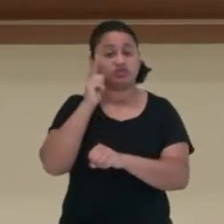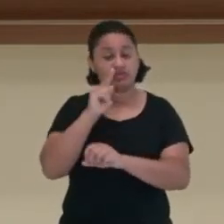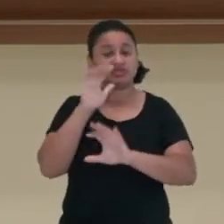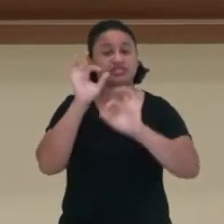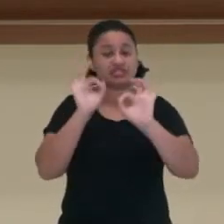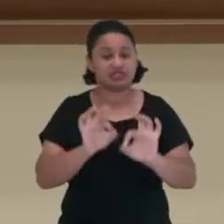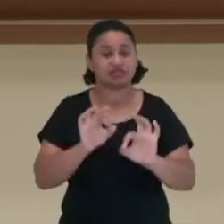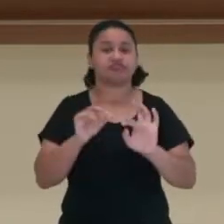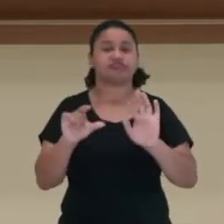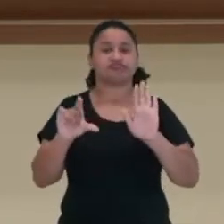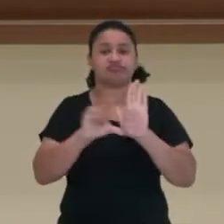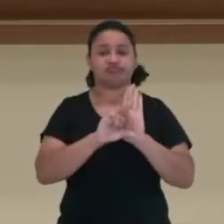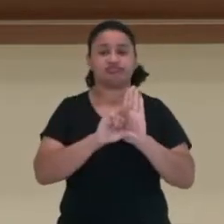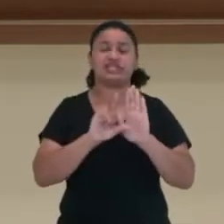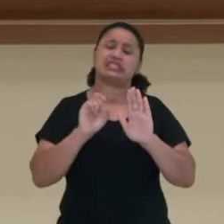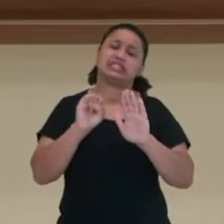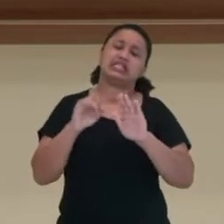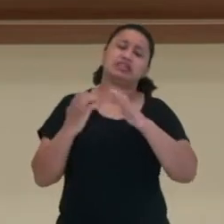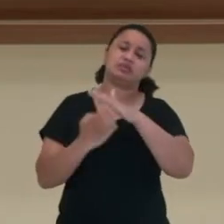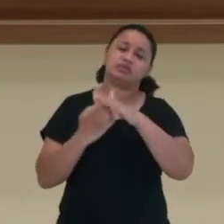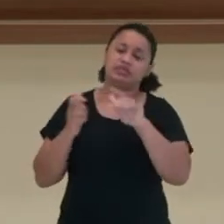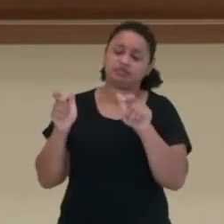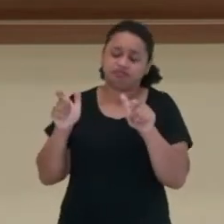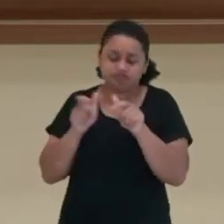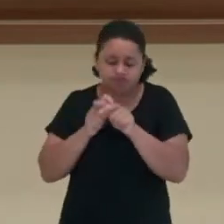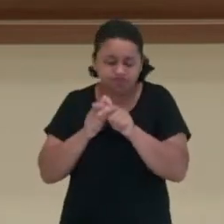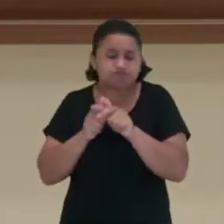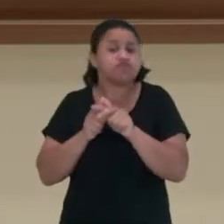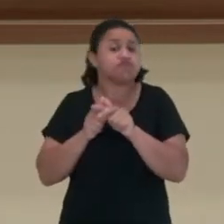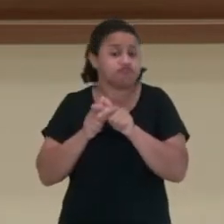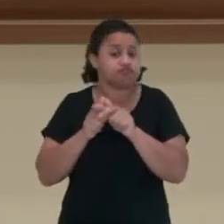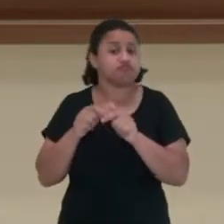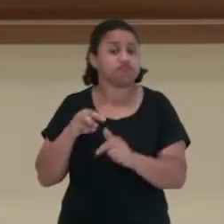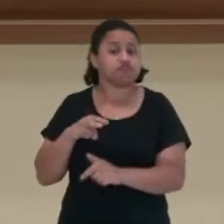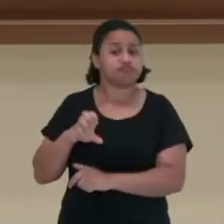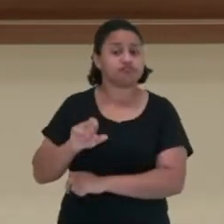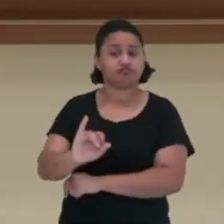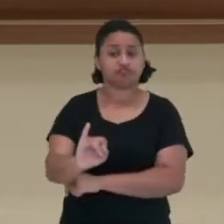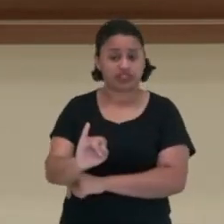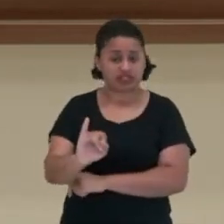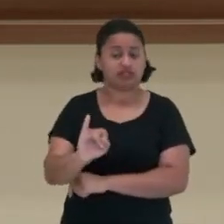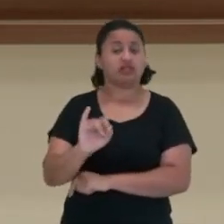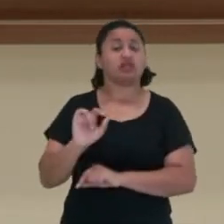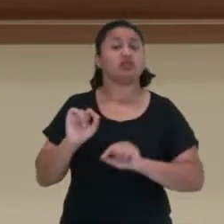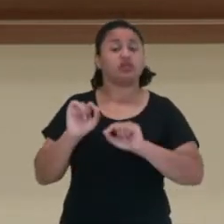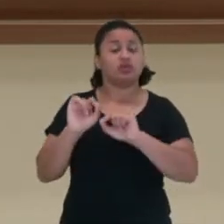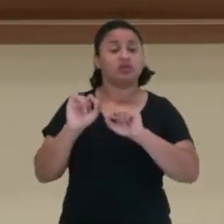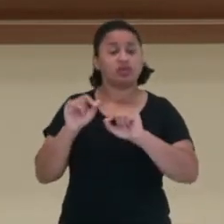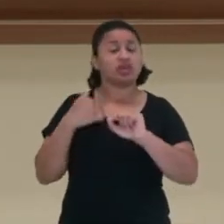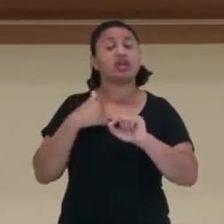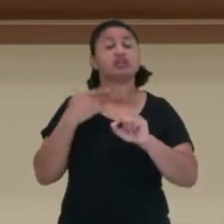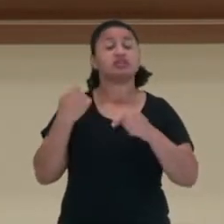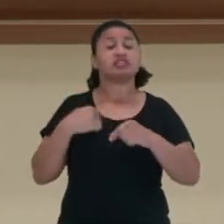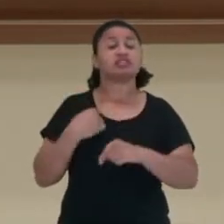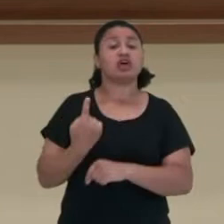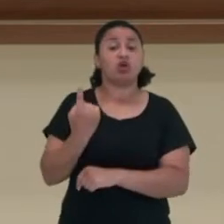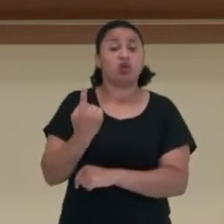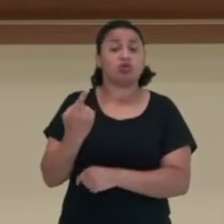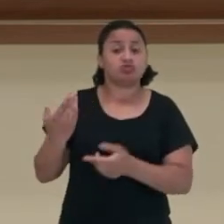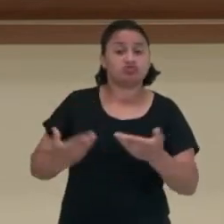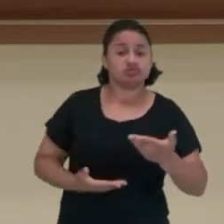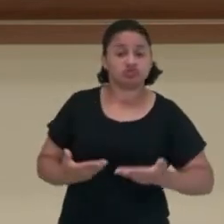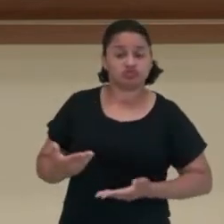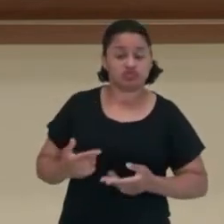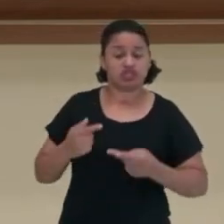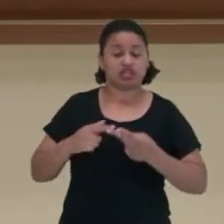Agora, se ele é um pequeno empresário, ou seja, um microempreendedor individual, onde no máximo ele vai ter um funcionário